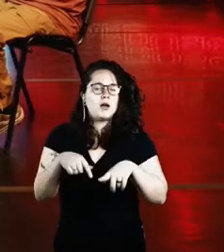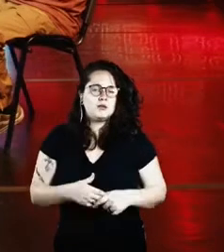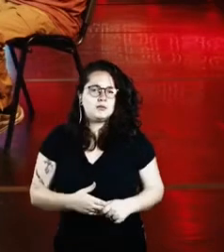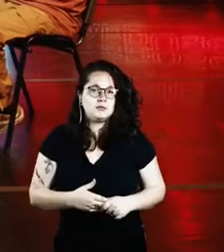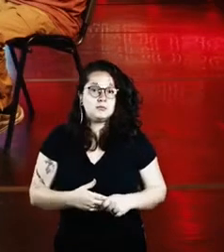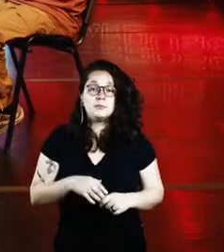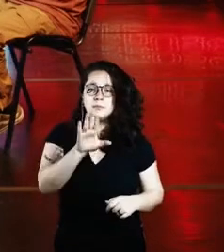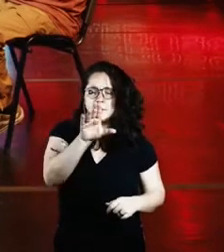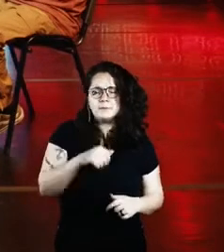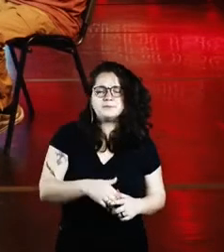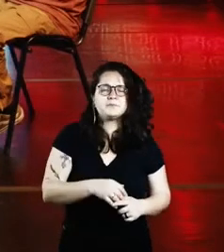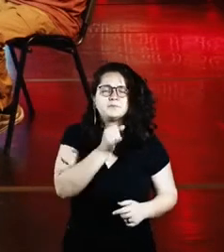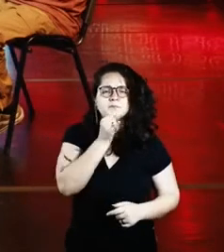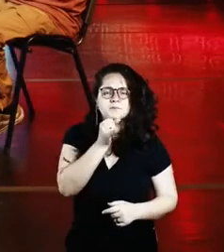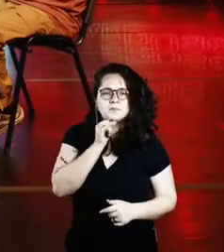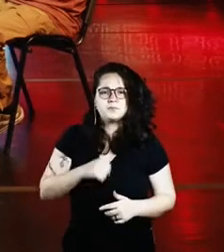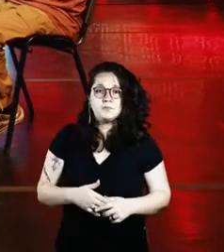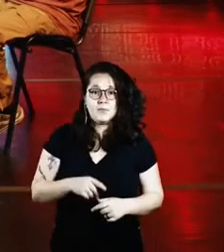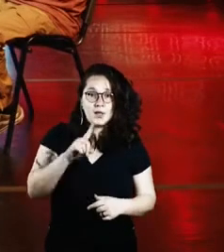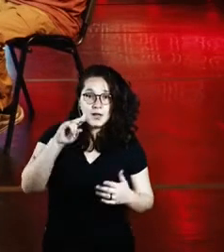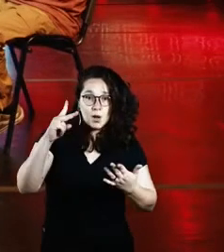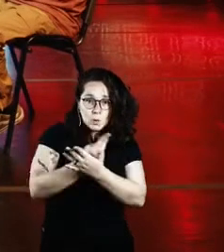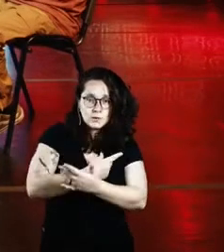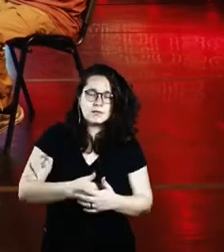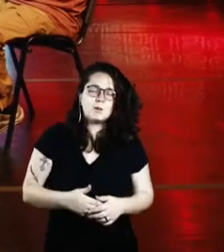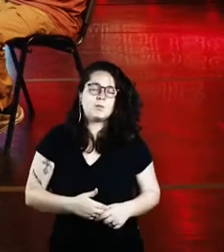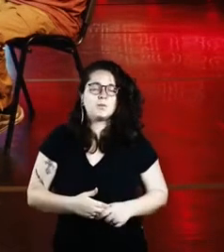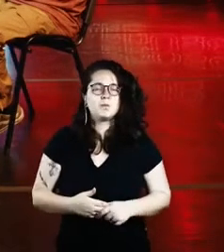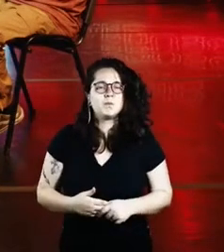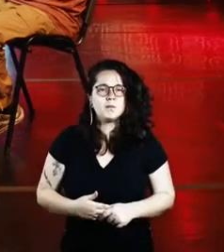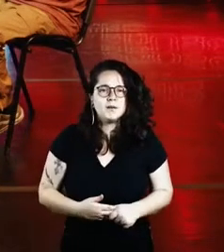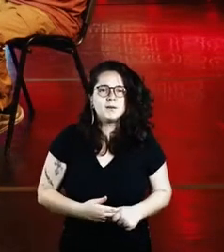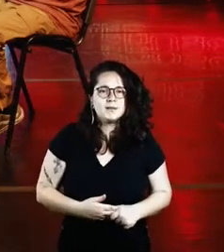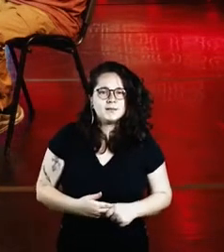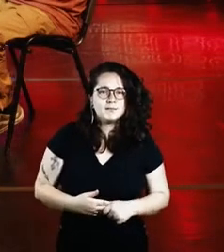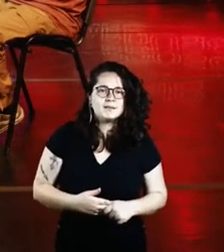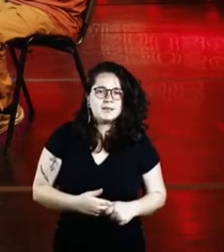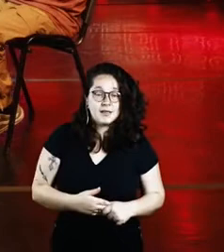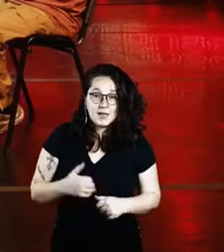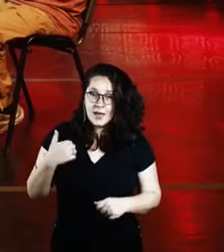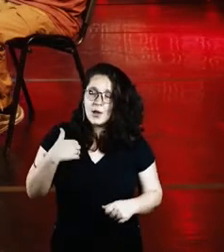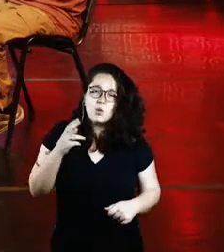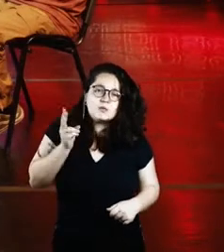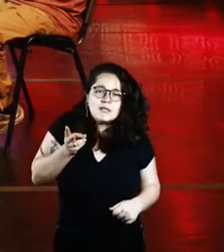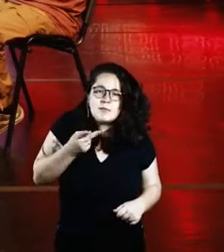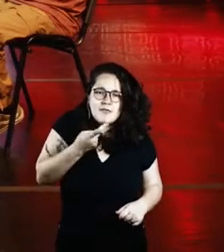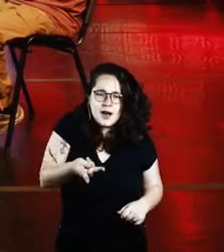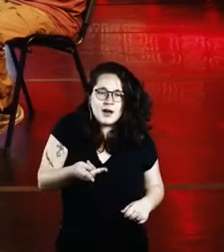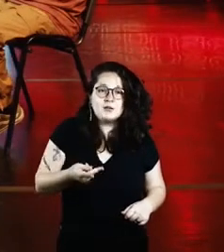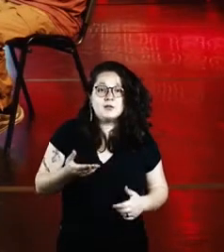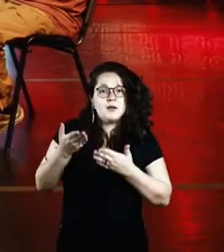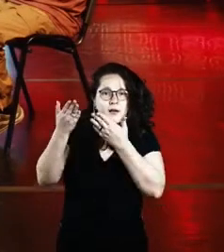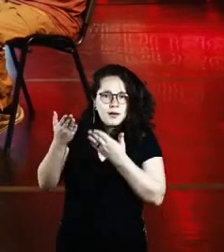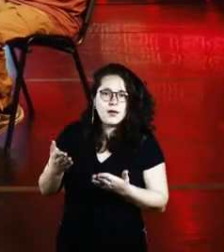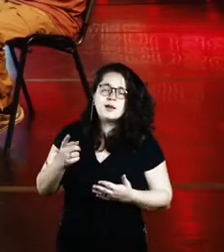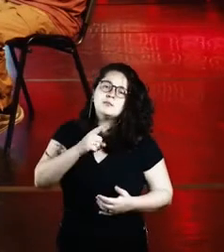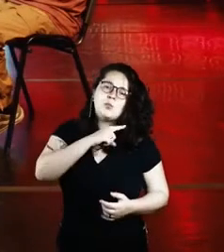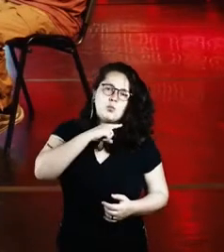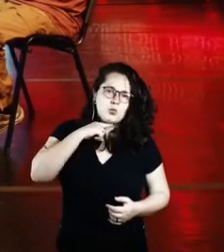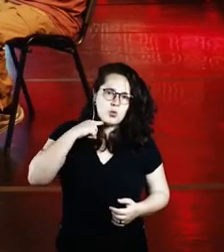aí, o que aconteceu, né? É o que eu costumo dizer. O Blau faleceu